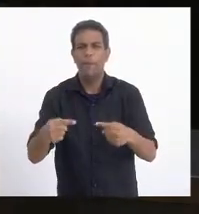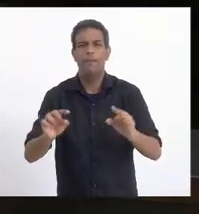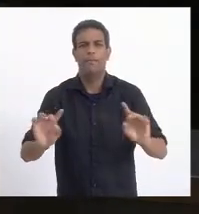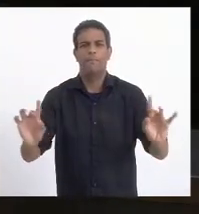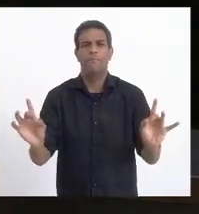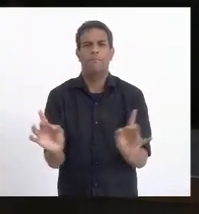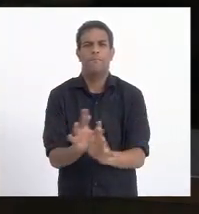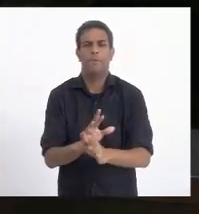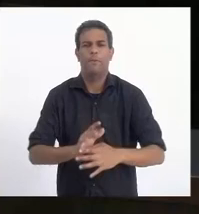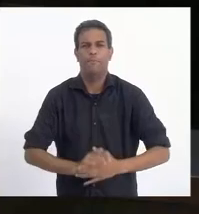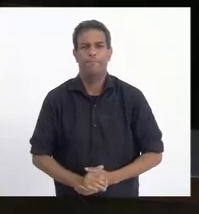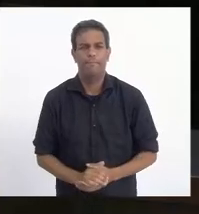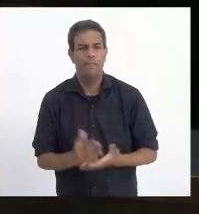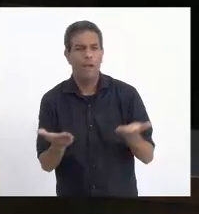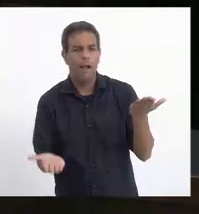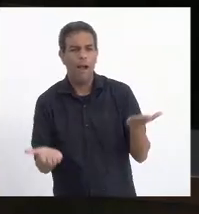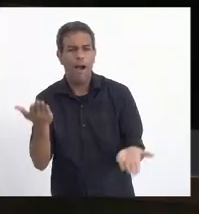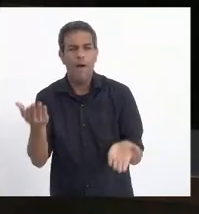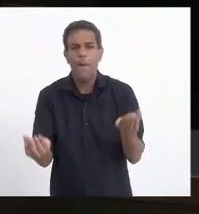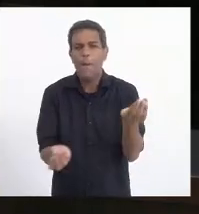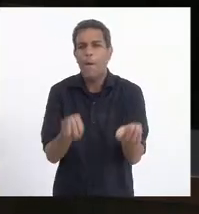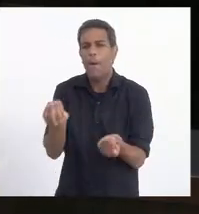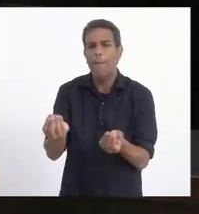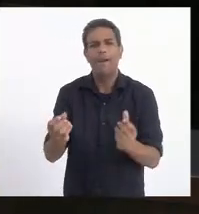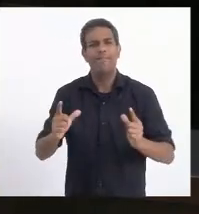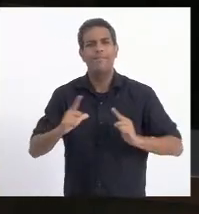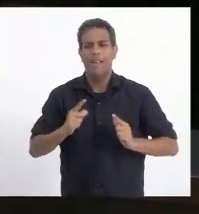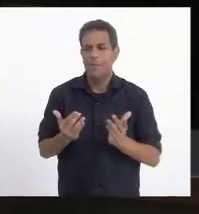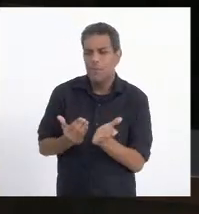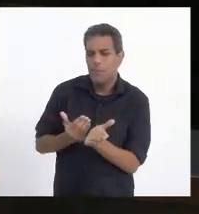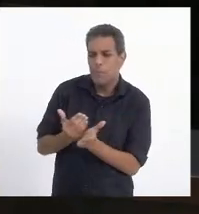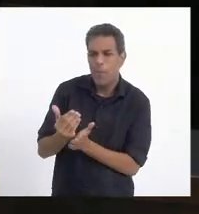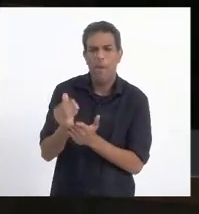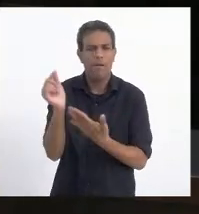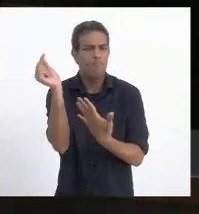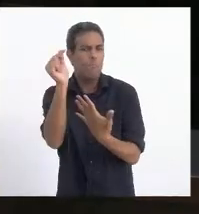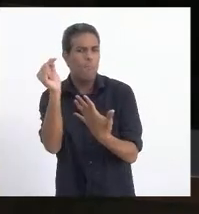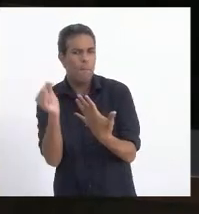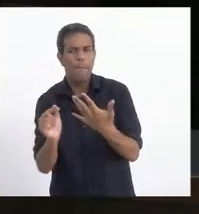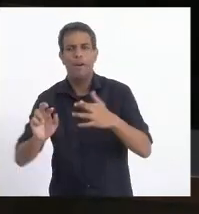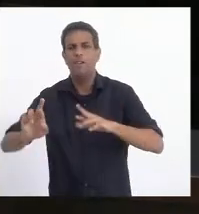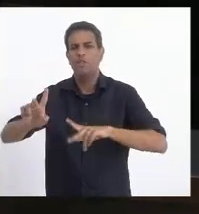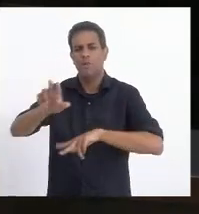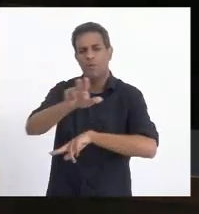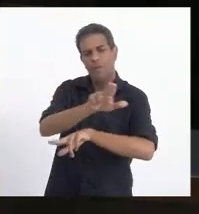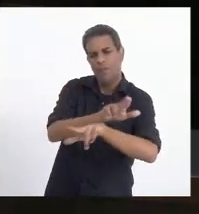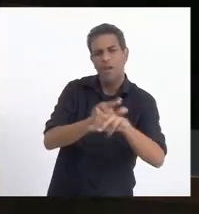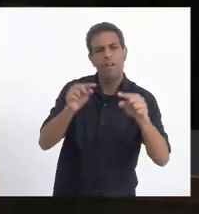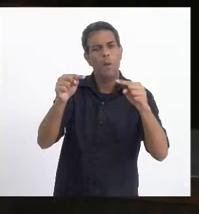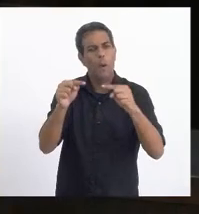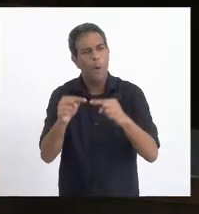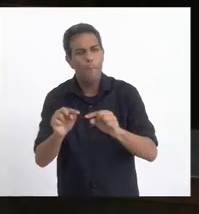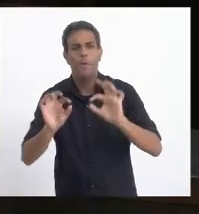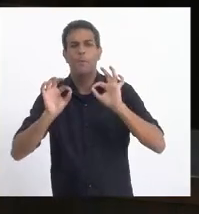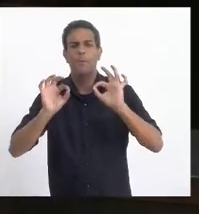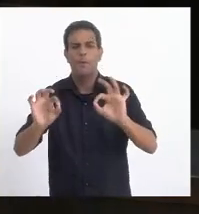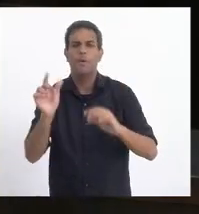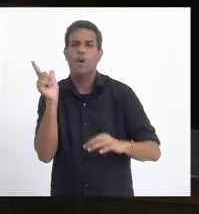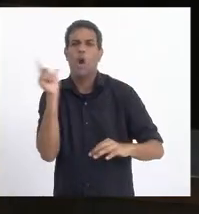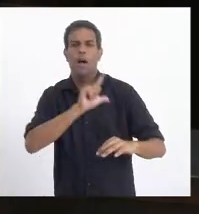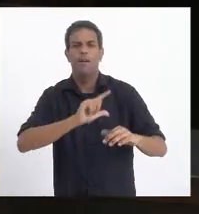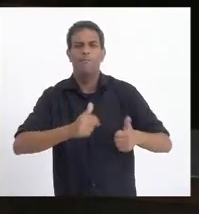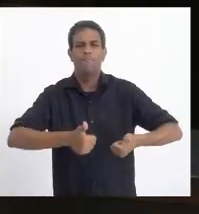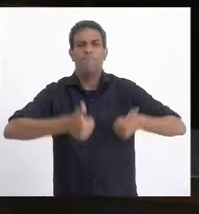toda hora tá aqui pra até que se fosse aqui para a gente tem que começar a ver algumas coisas aqui que eles têm com muita muita